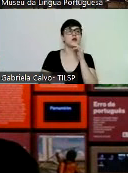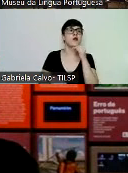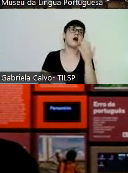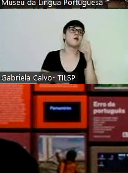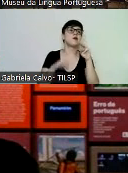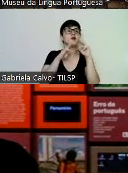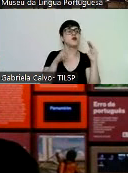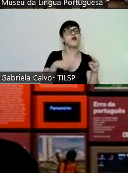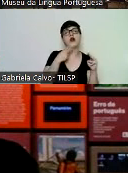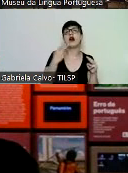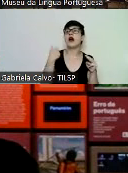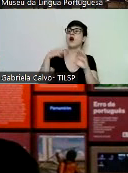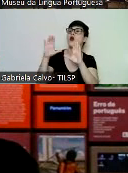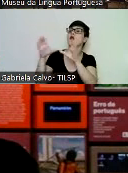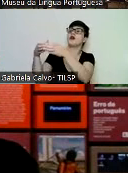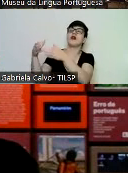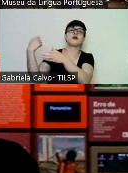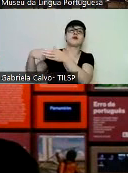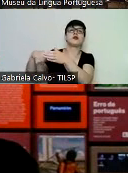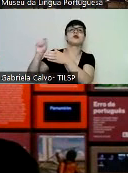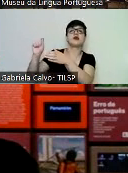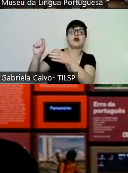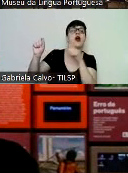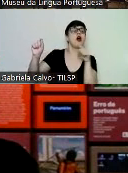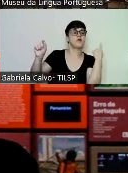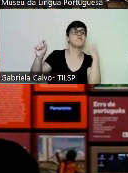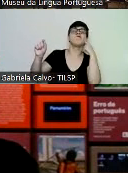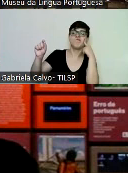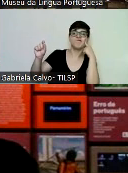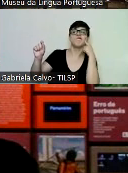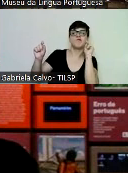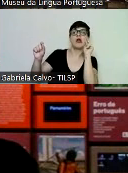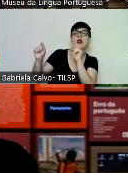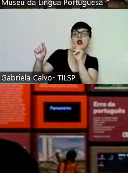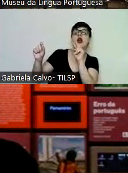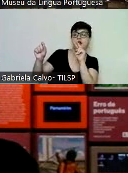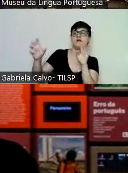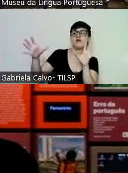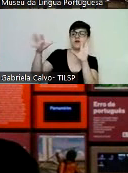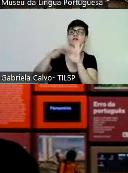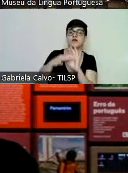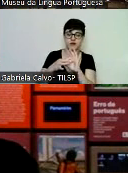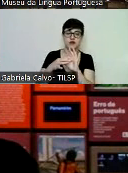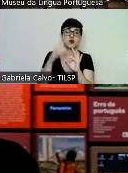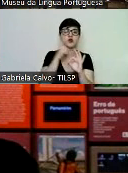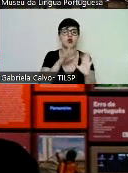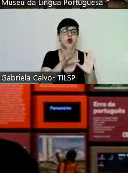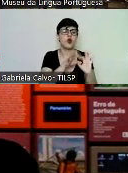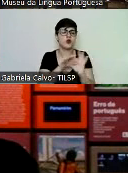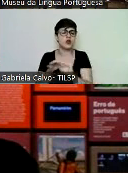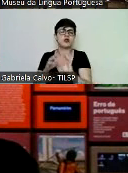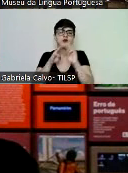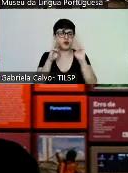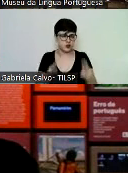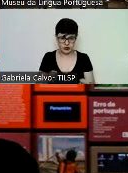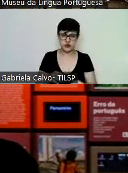tem que fazer né a definição legitima processos que já existiam dentro do contexto no zoológico brasileiro mesmo